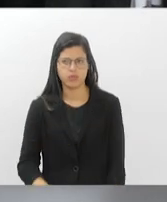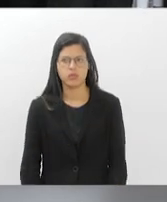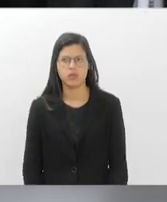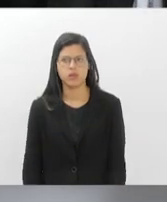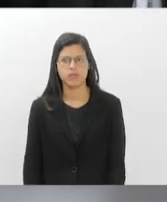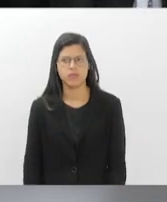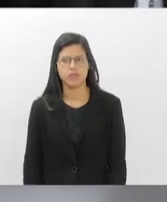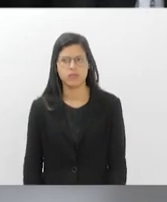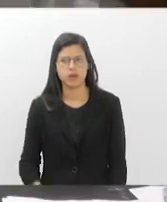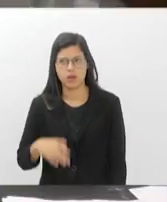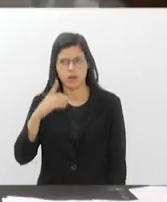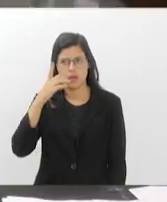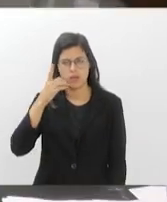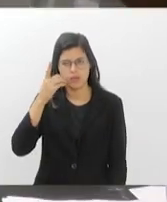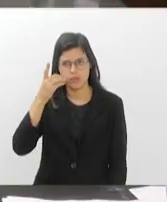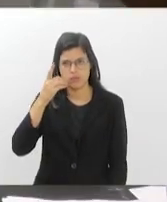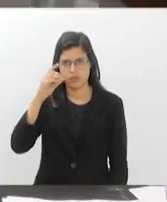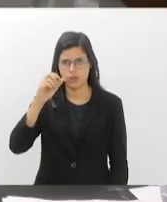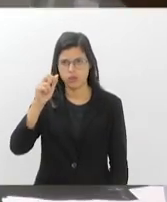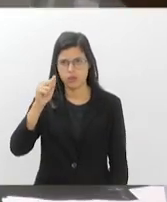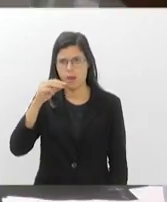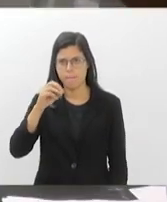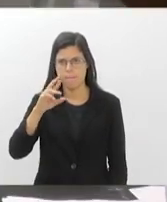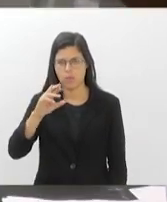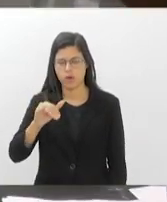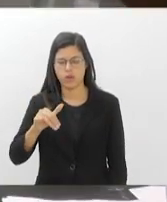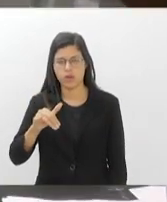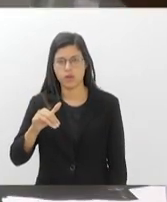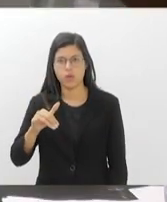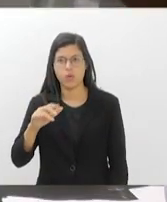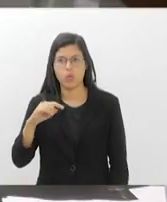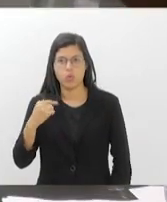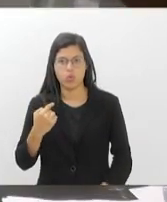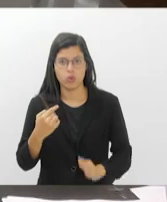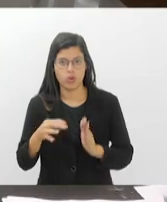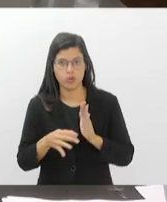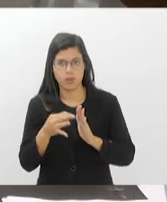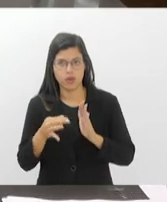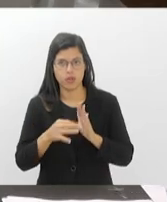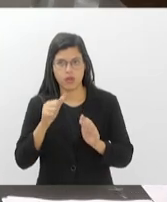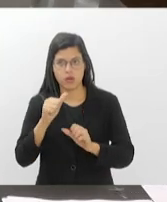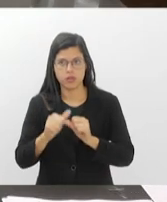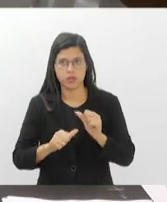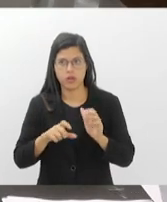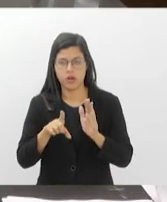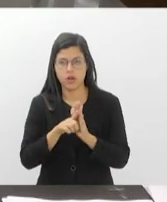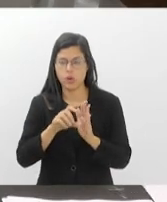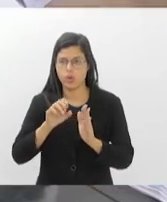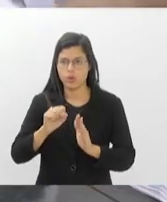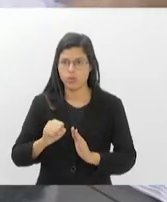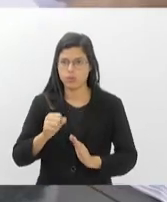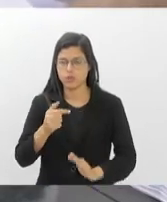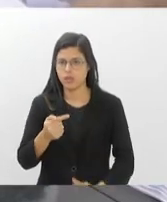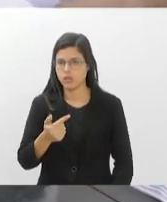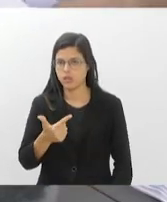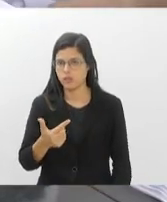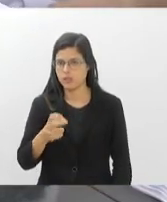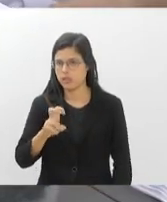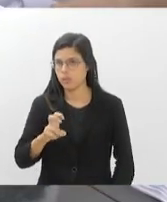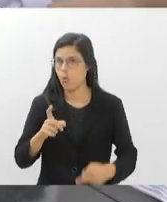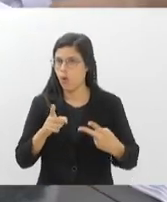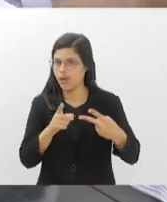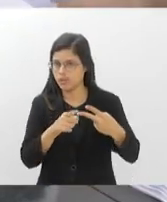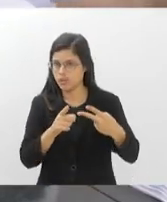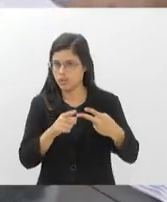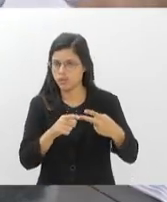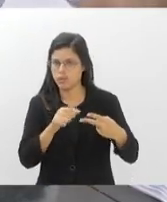8.625. Deputado Amorim... O nosso parecer altera a lei 8.625. Tá, é a mais ampla, que é a segunda que